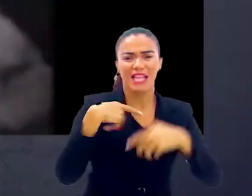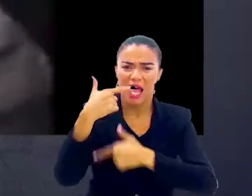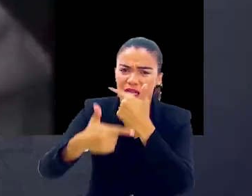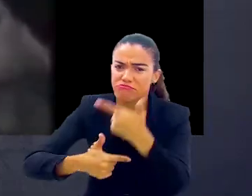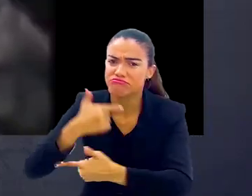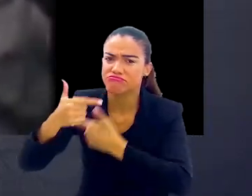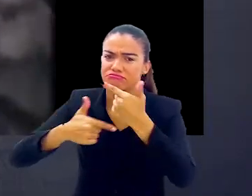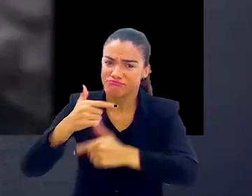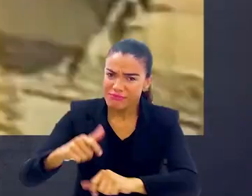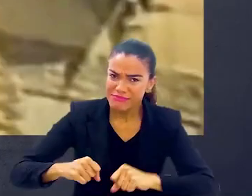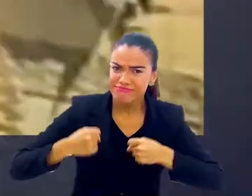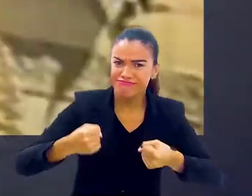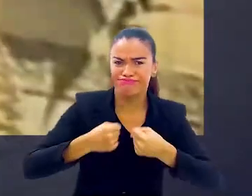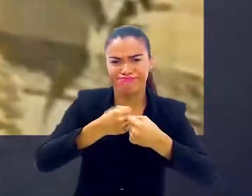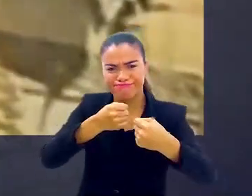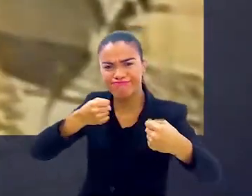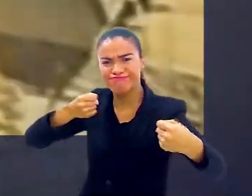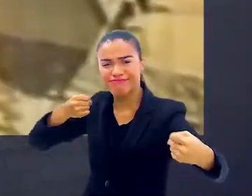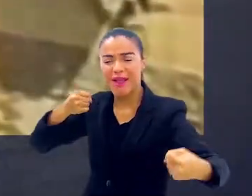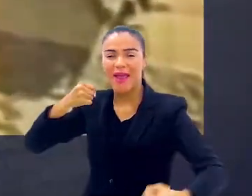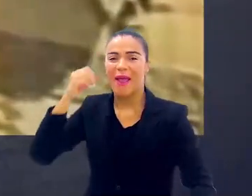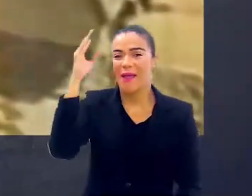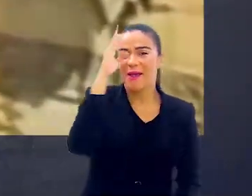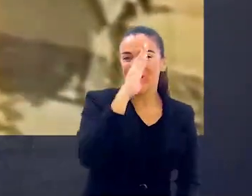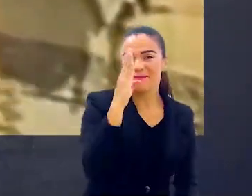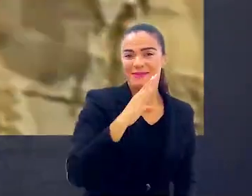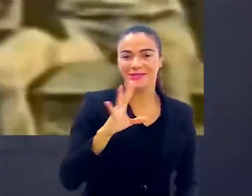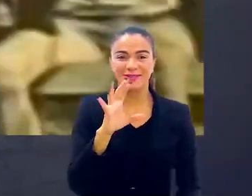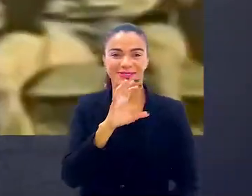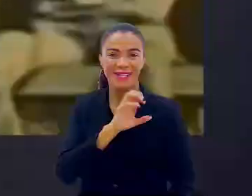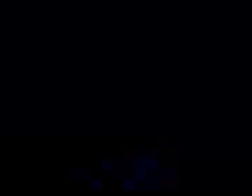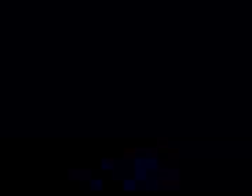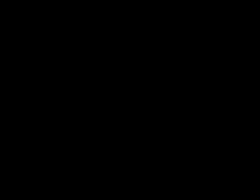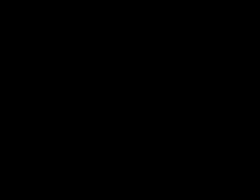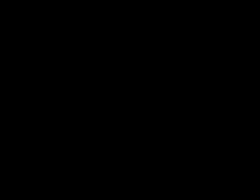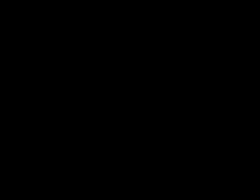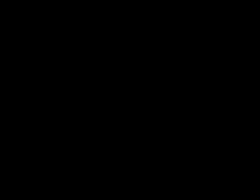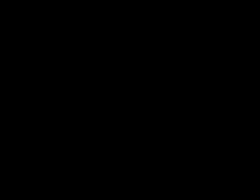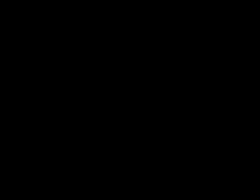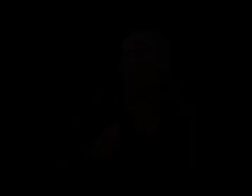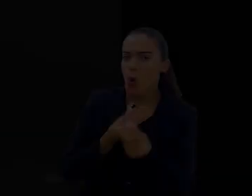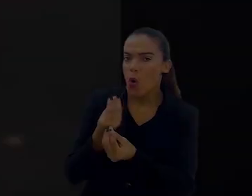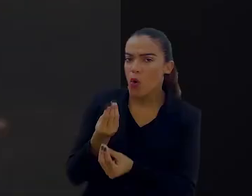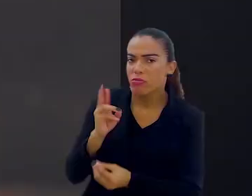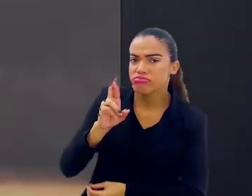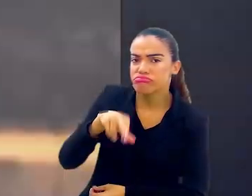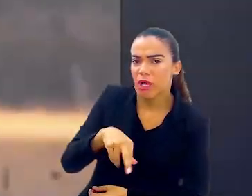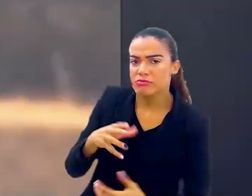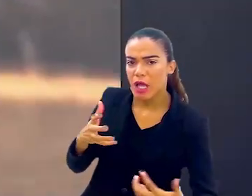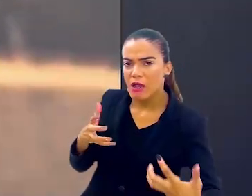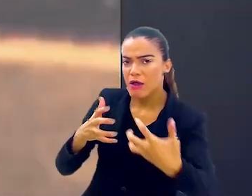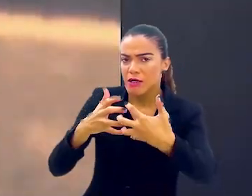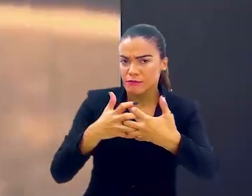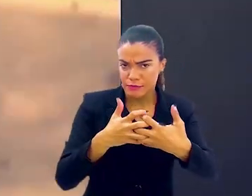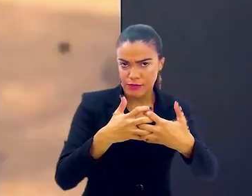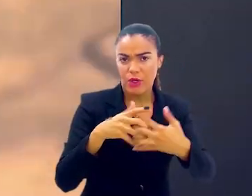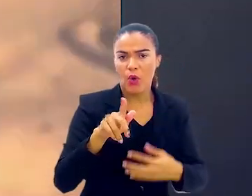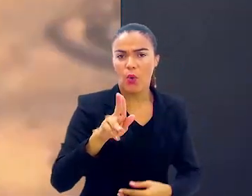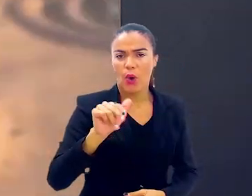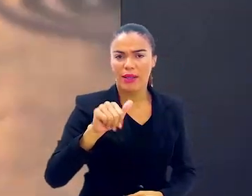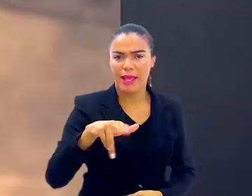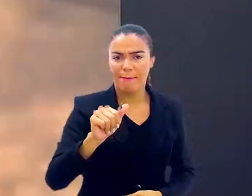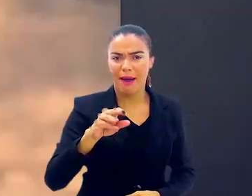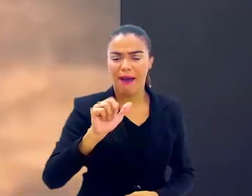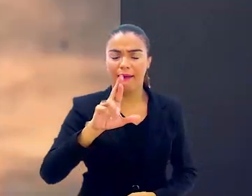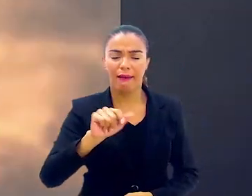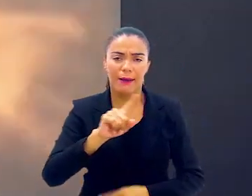e se agiganta, é o Brasil do nosso amor. Como resultado da fusão do estado da Guanabara